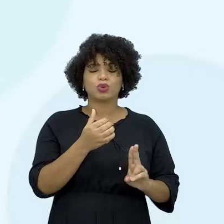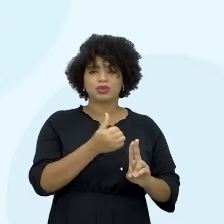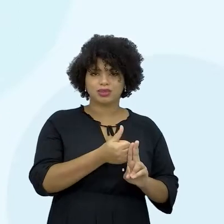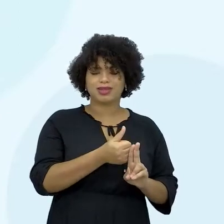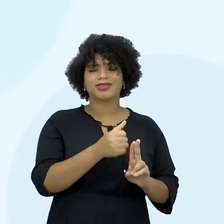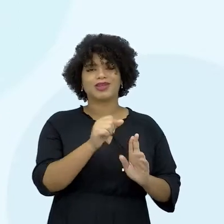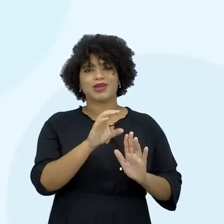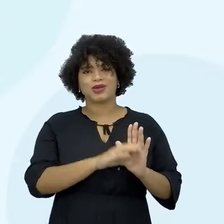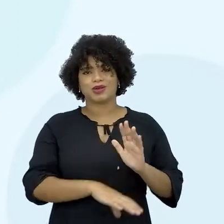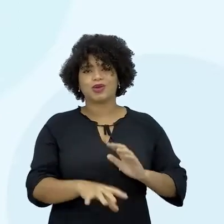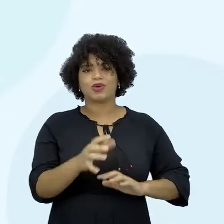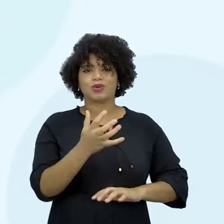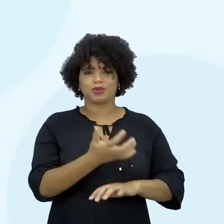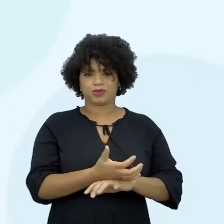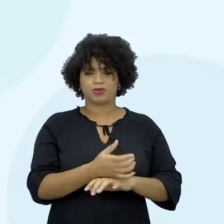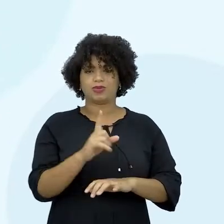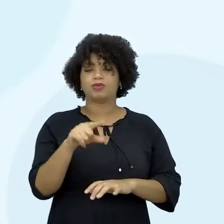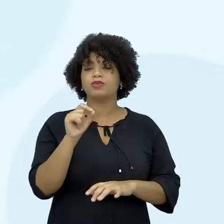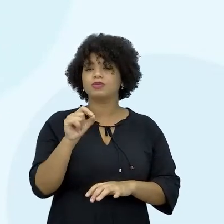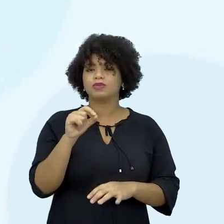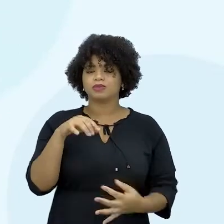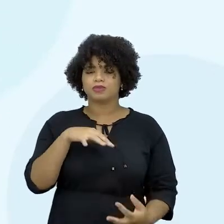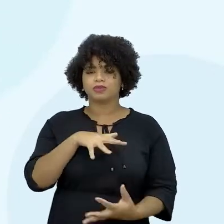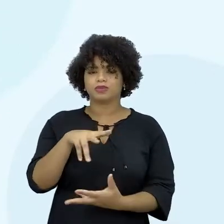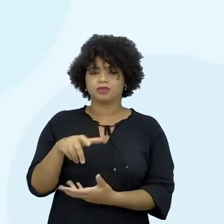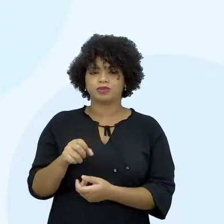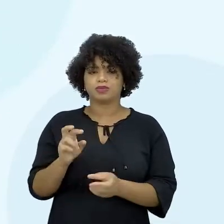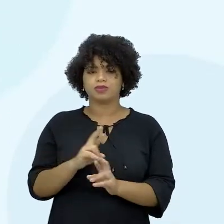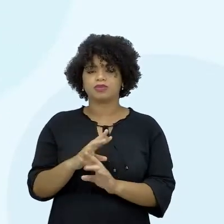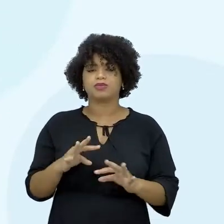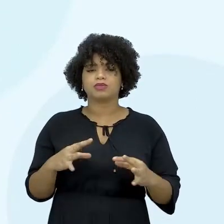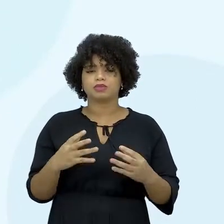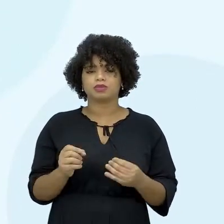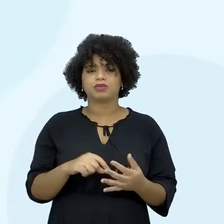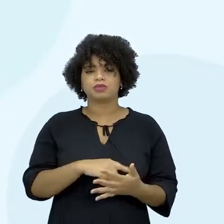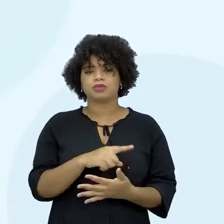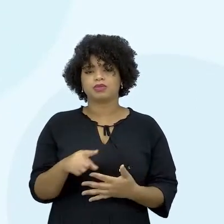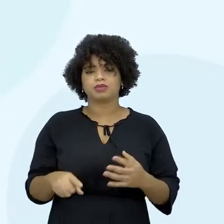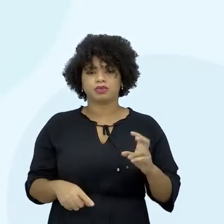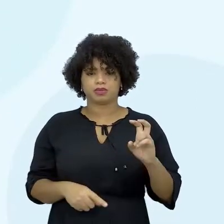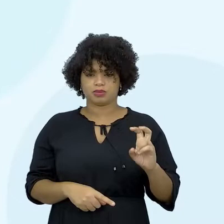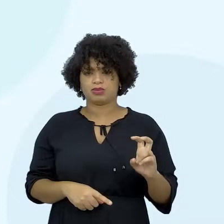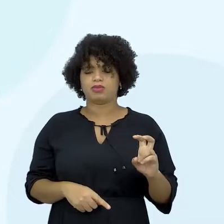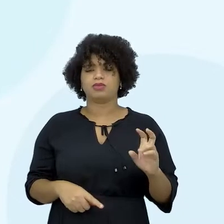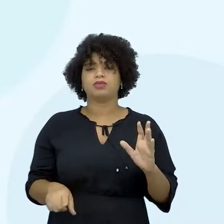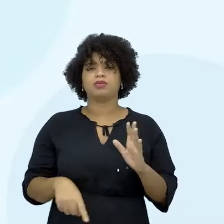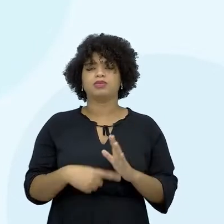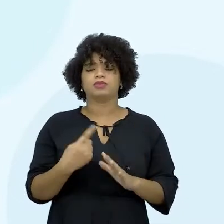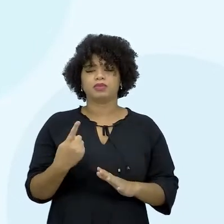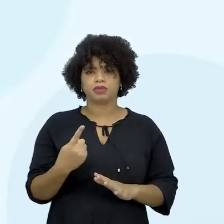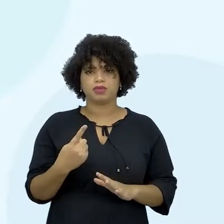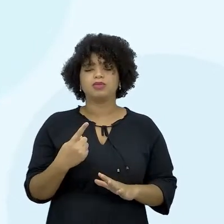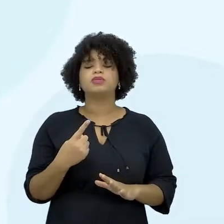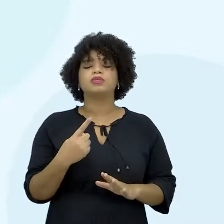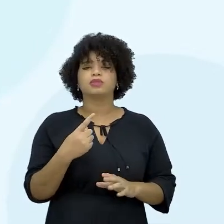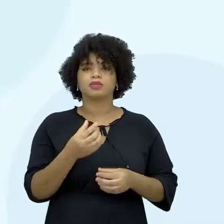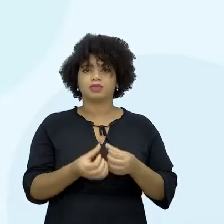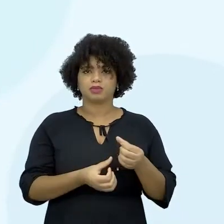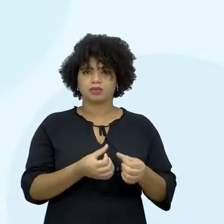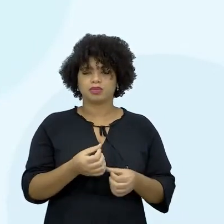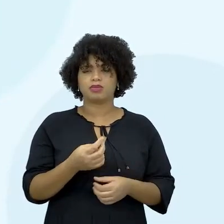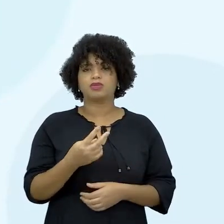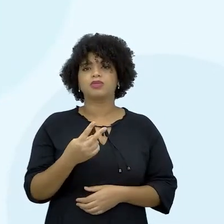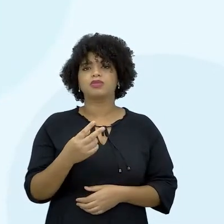Está Interligado. Essa unidade ela possui 5 componentes que vão ser trabalhados no primeiro semestre de 2022. E é como se fossem